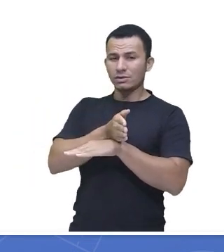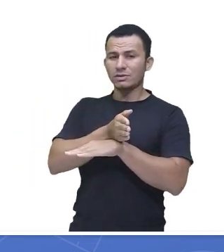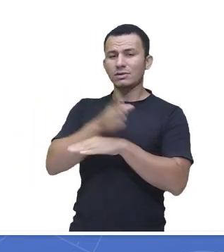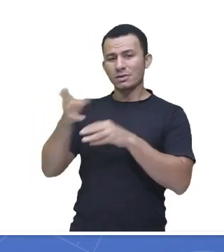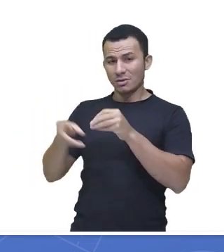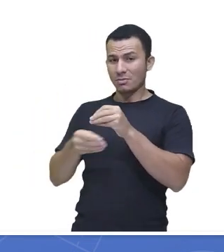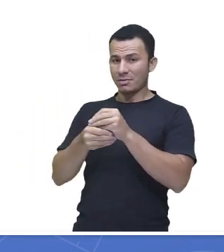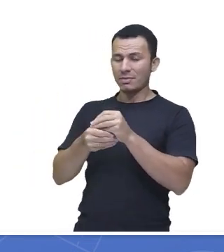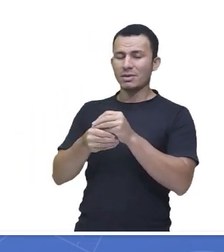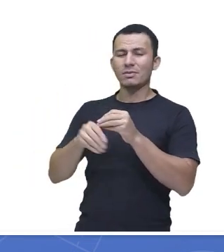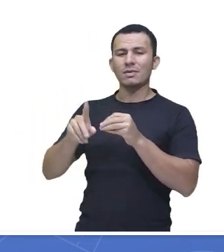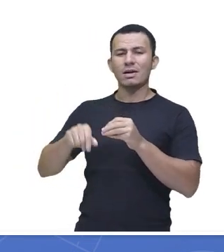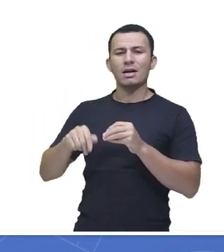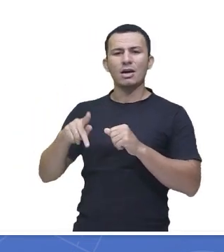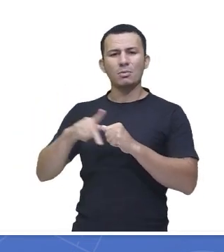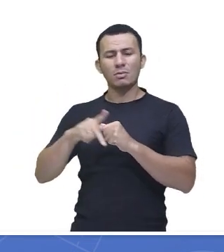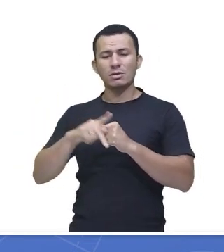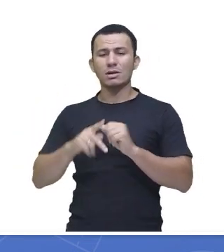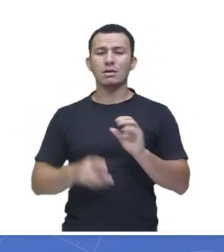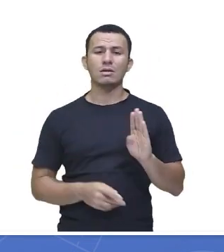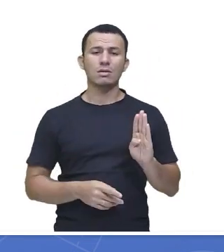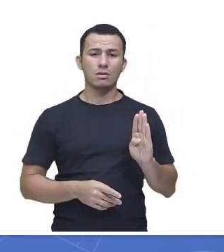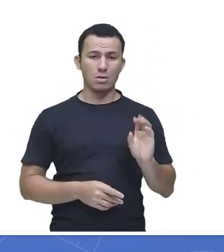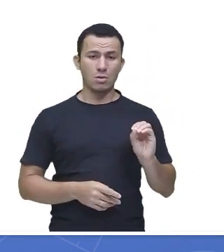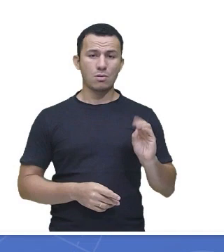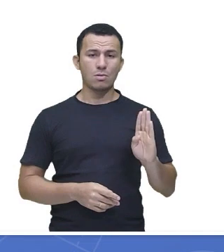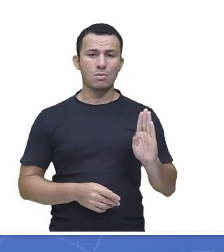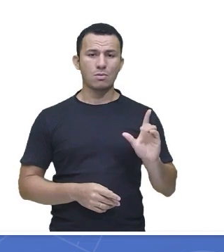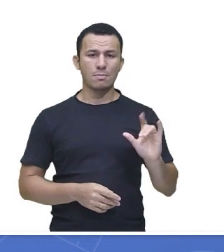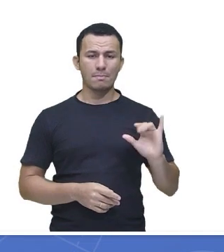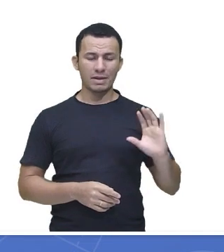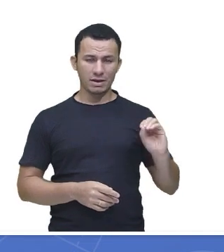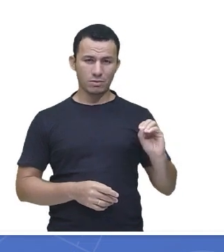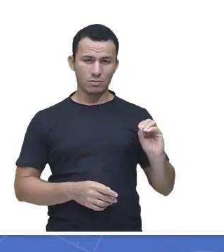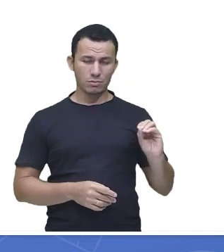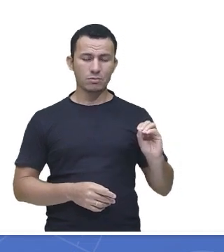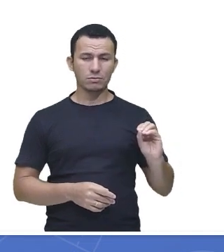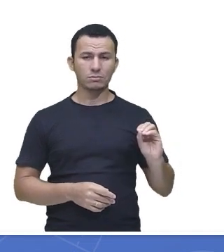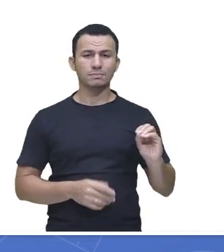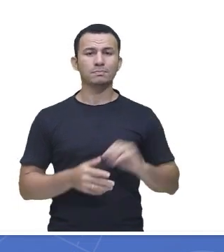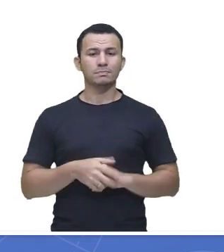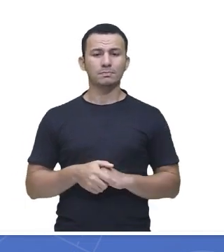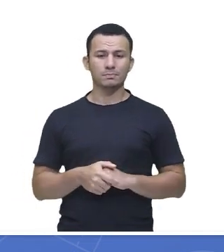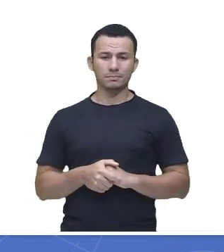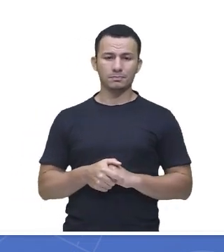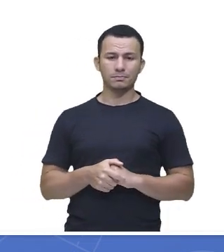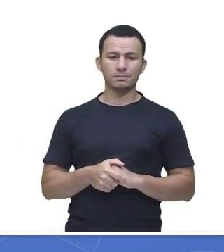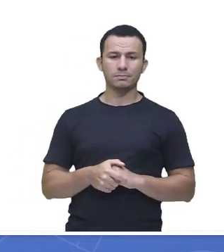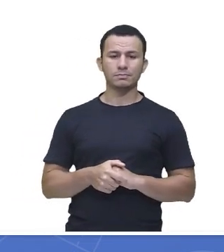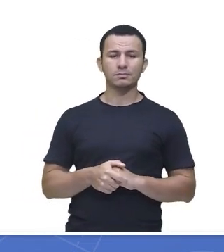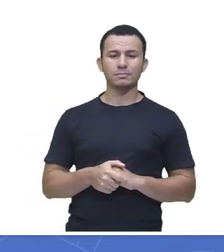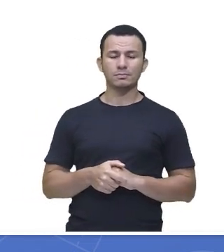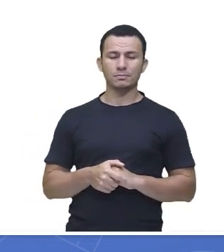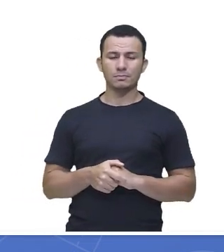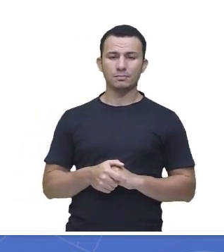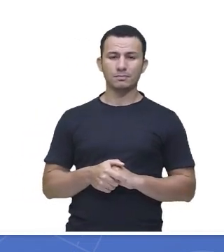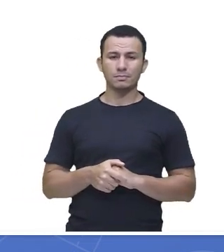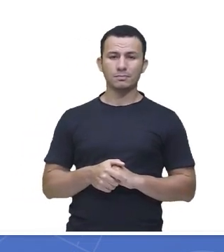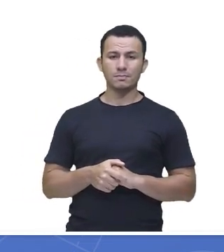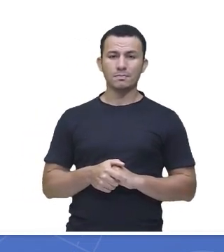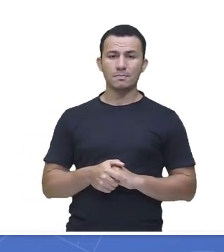então eu vou para os pronomes oblíquos tônicos. Então vai ser entre mim e